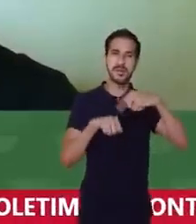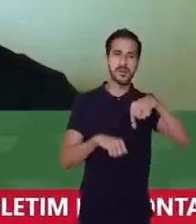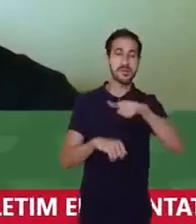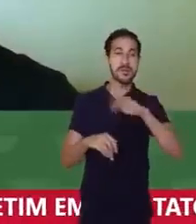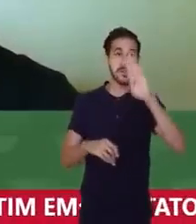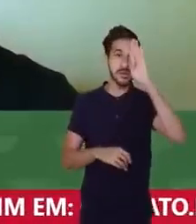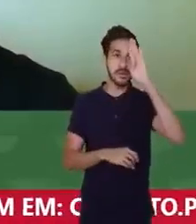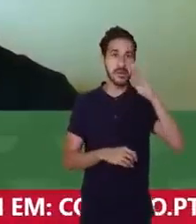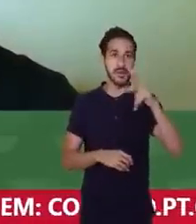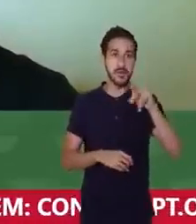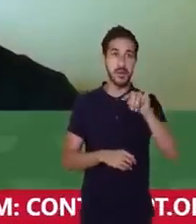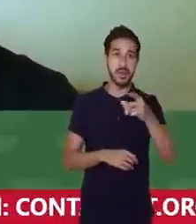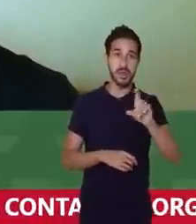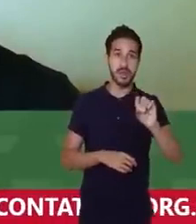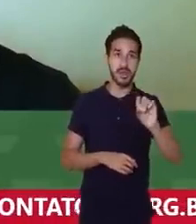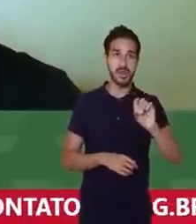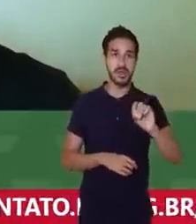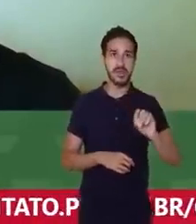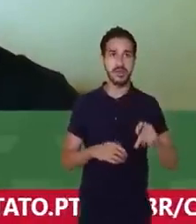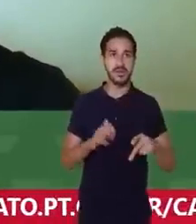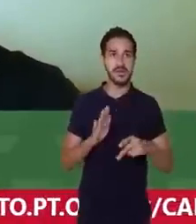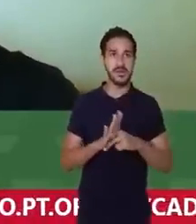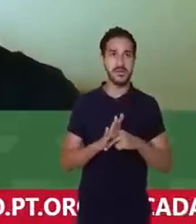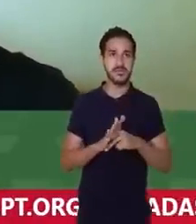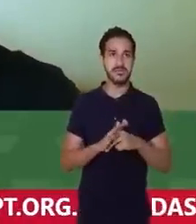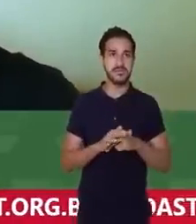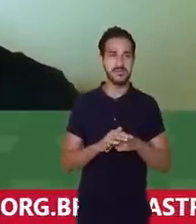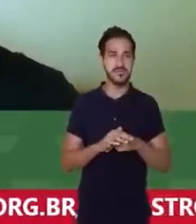os grandes produtores